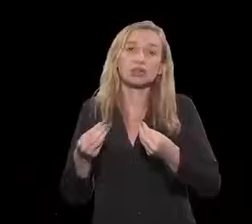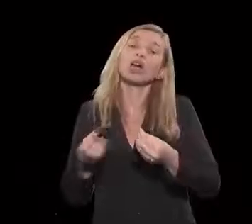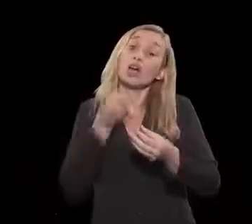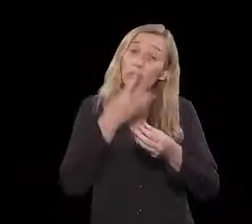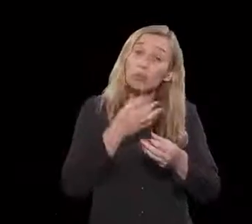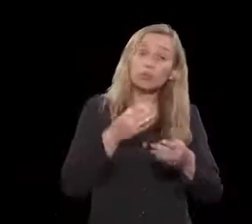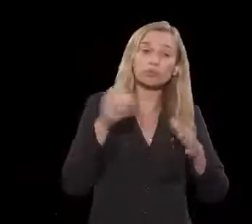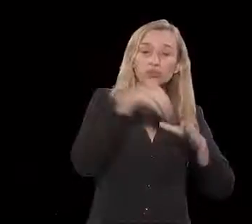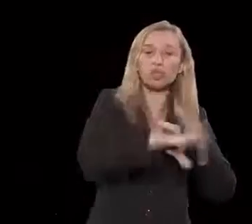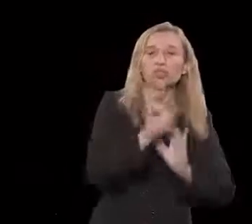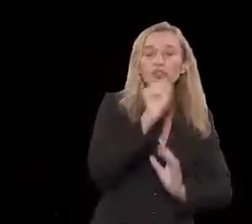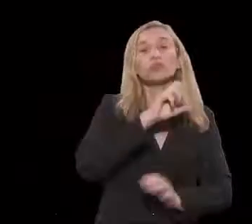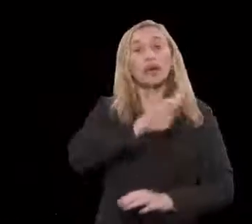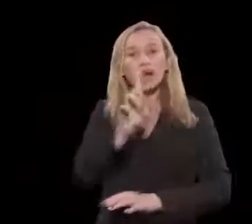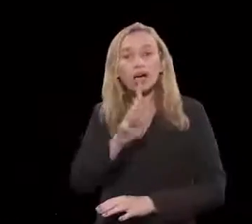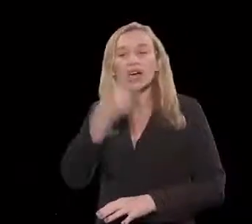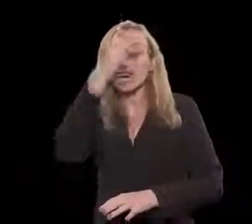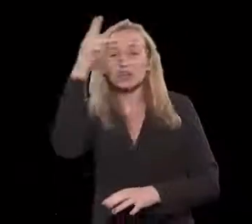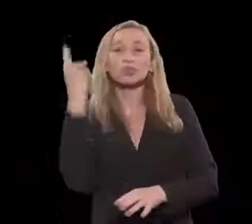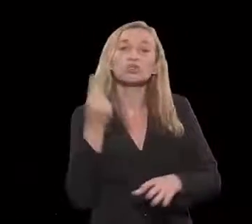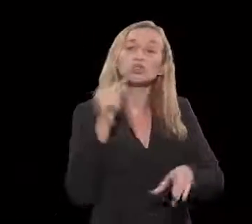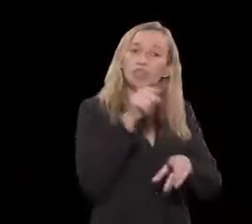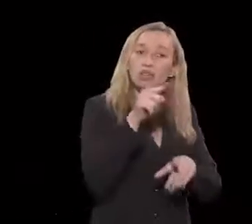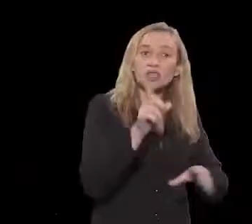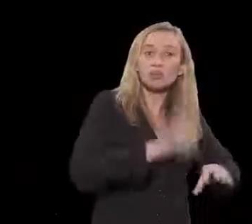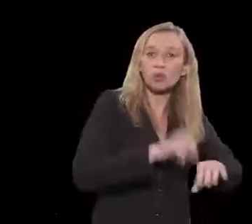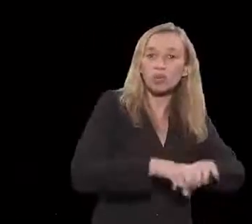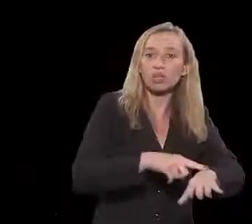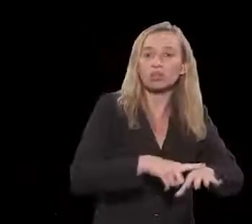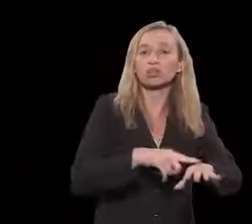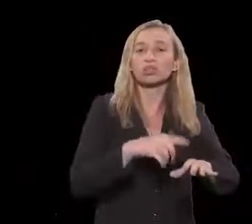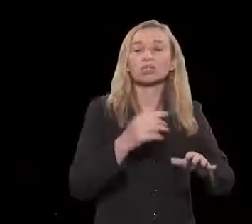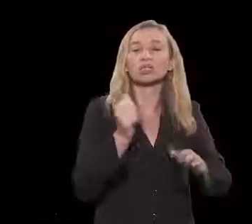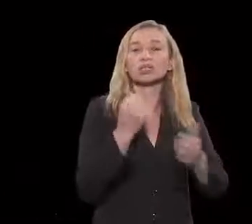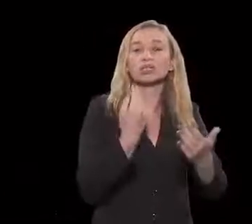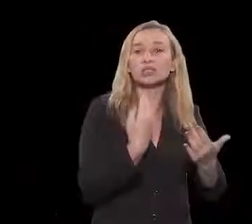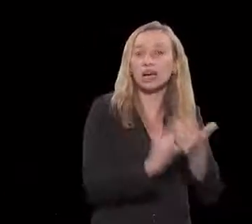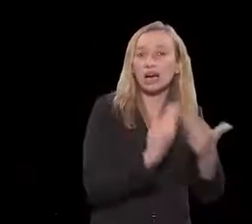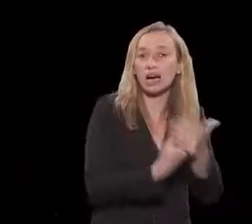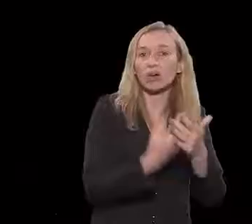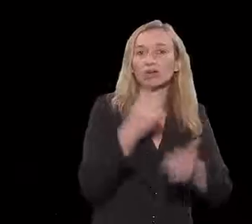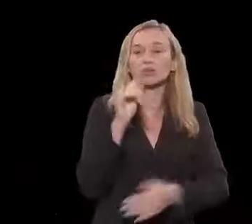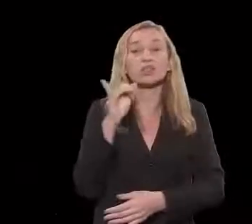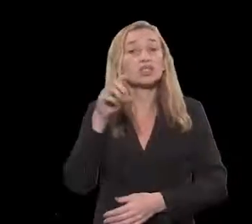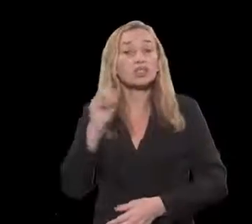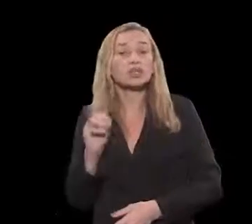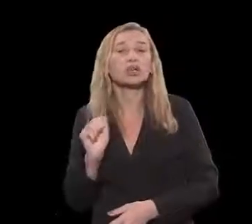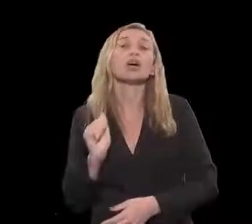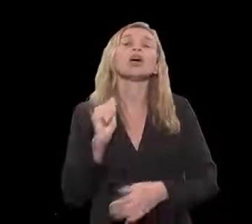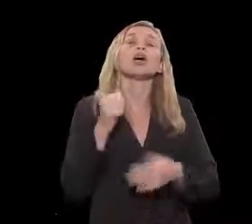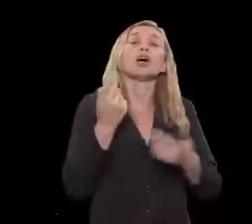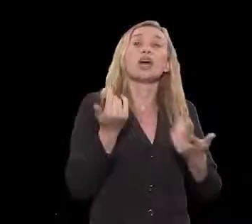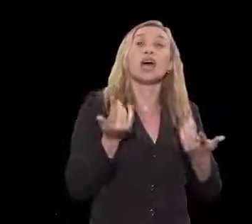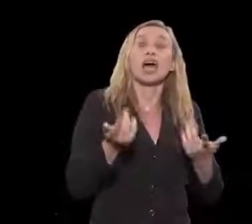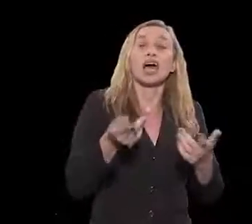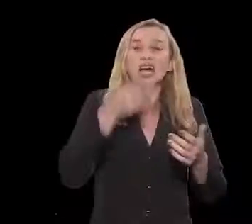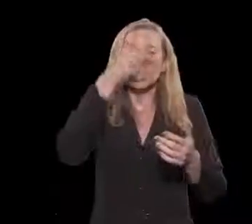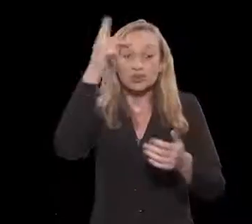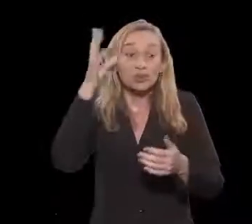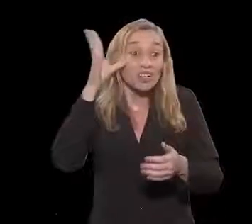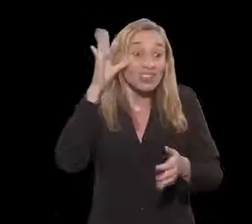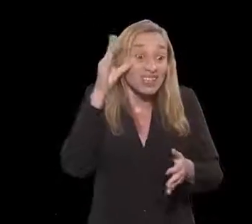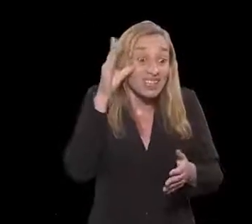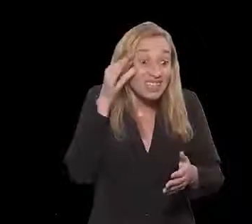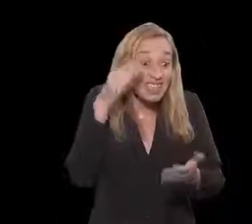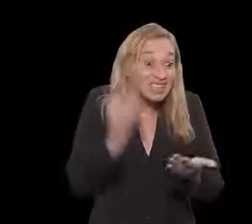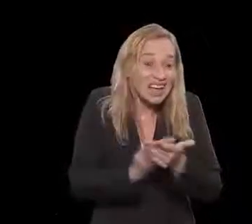muito interessante, porque as pessoas que estavam ali durante a aula, né, do Simas, por exemplo, as pessoas estavam interessadas na aula